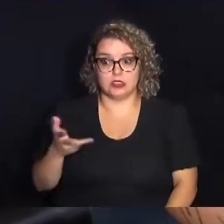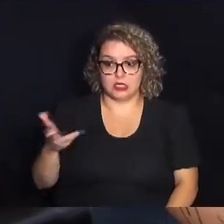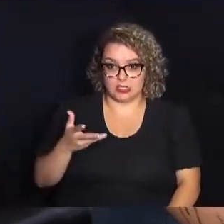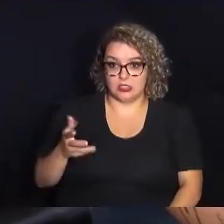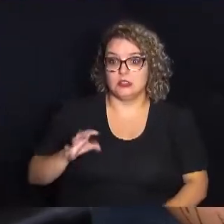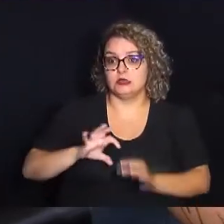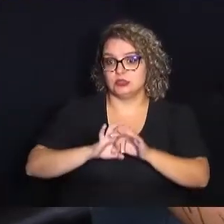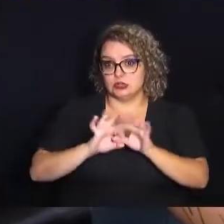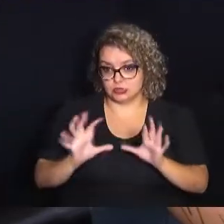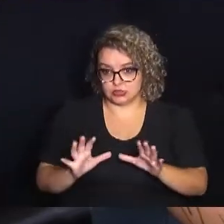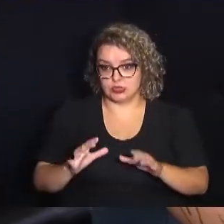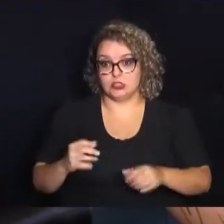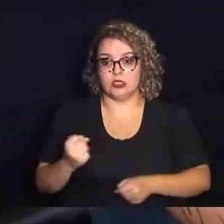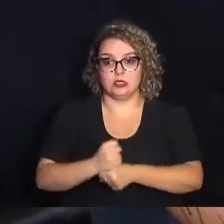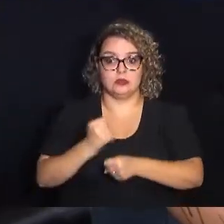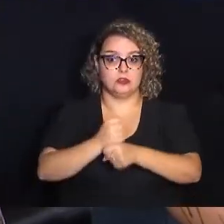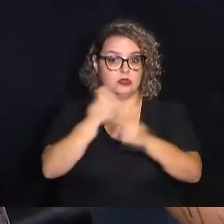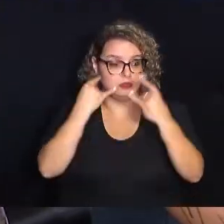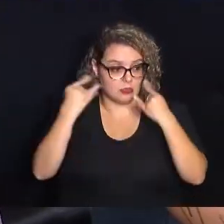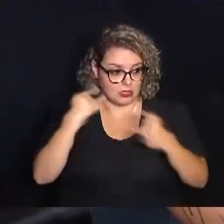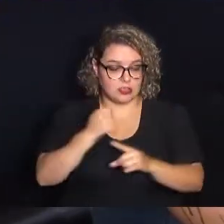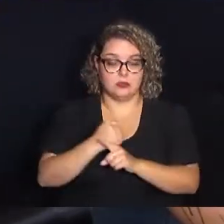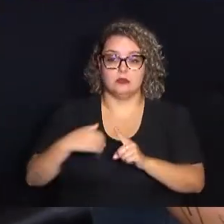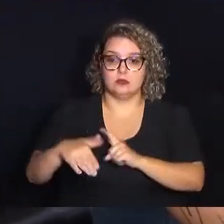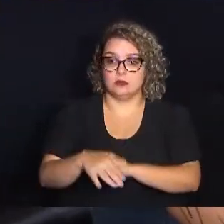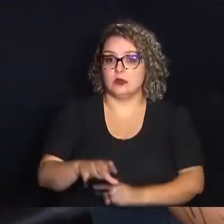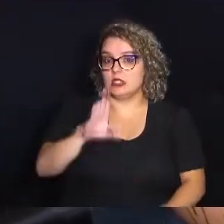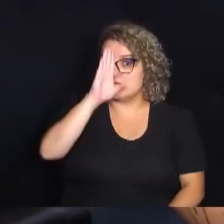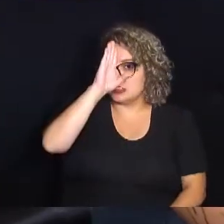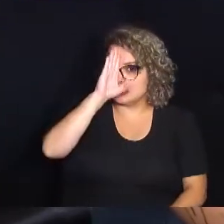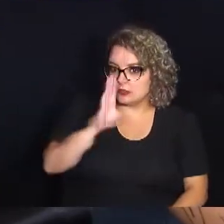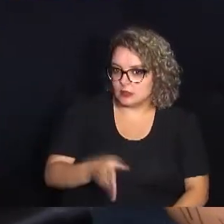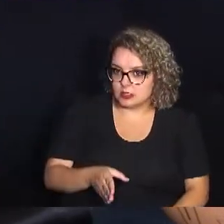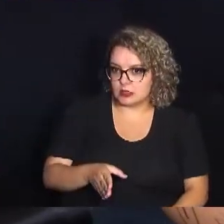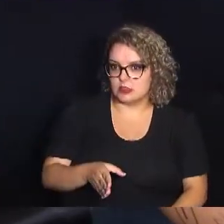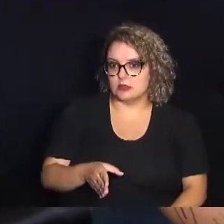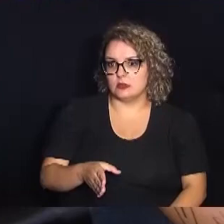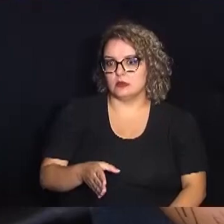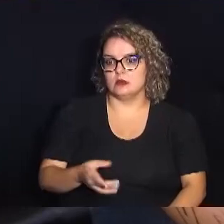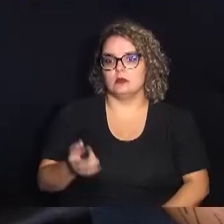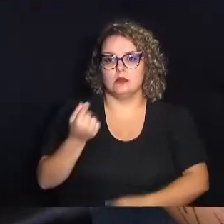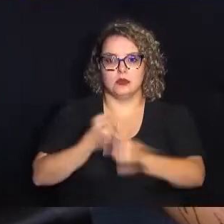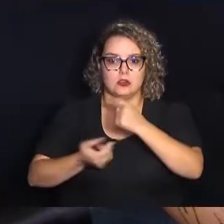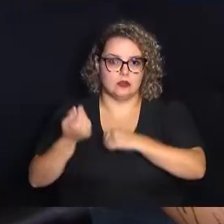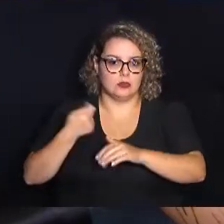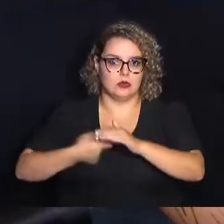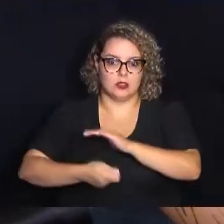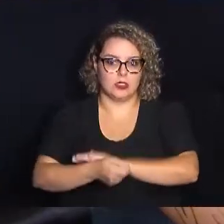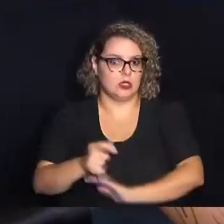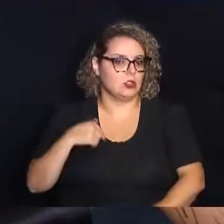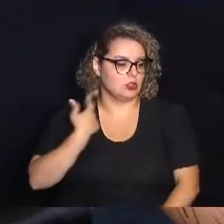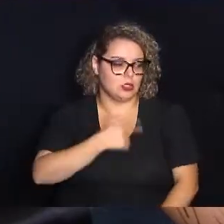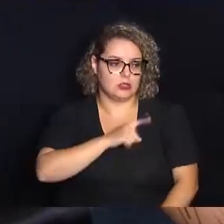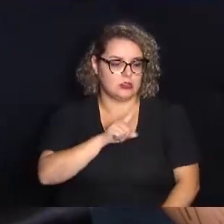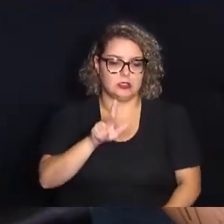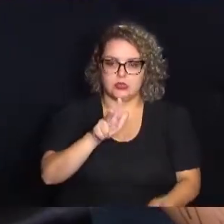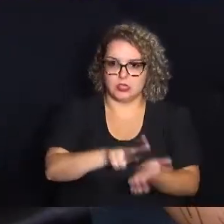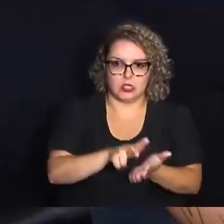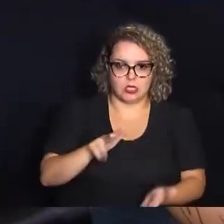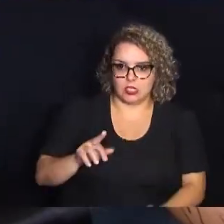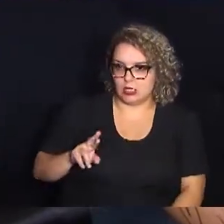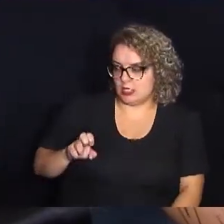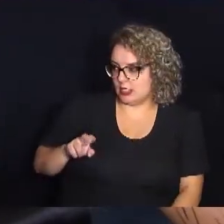Agilidade de liberar Empreendimentos de interesse social mas principalmente no investimento nós não estamos só